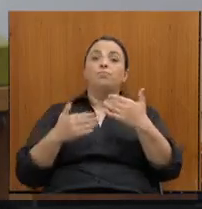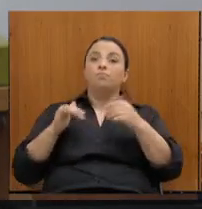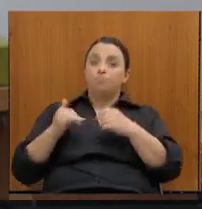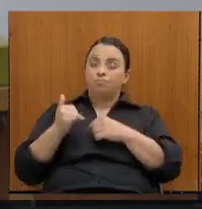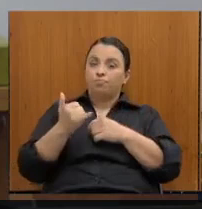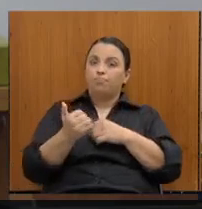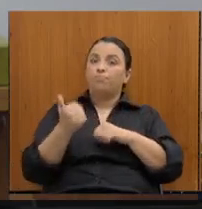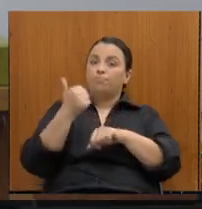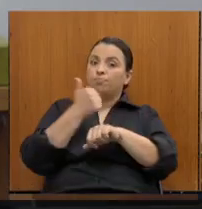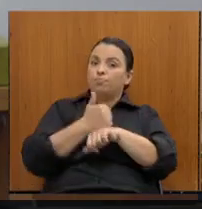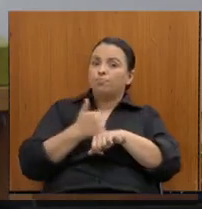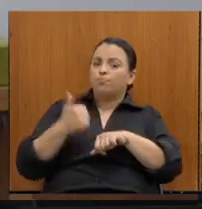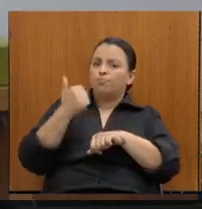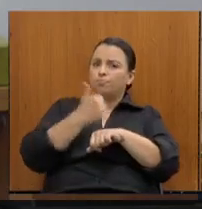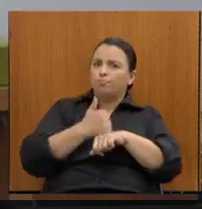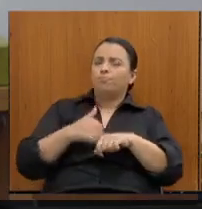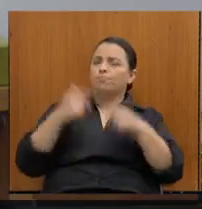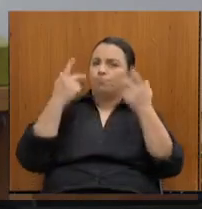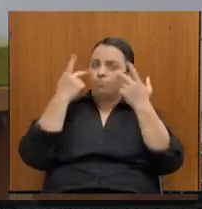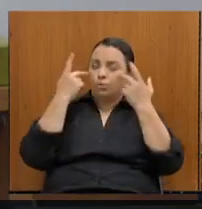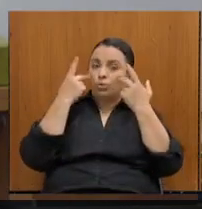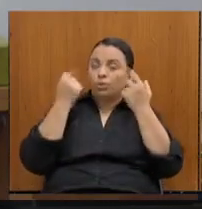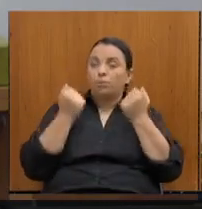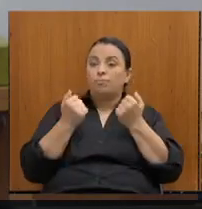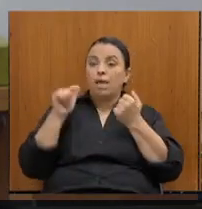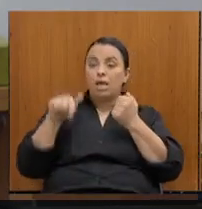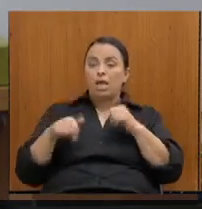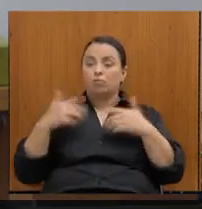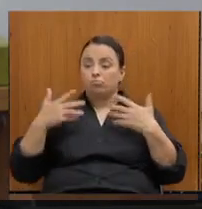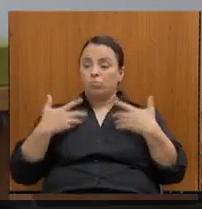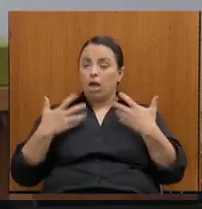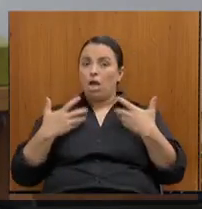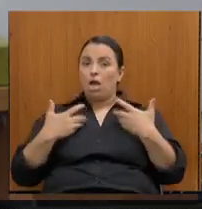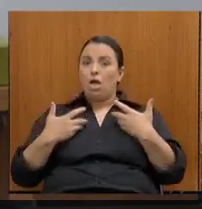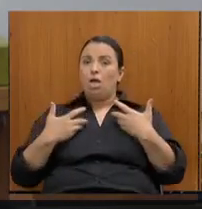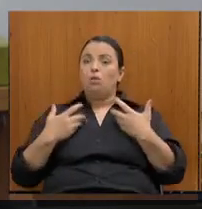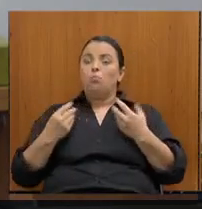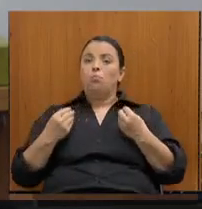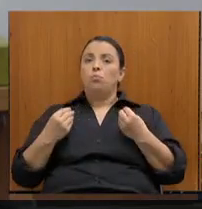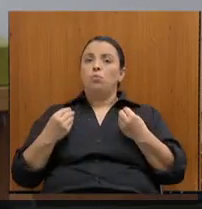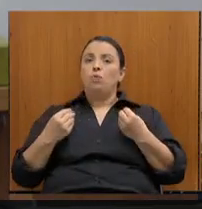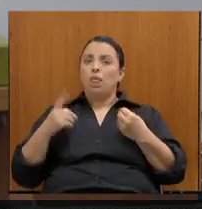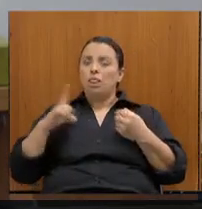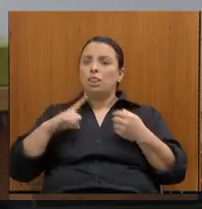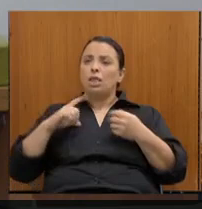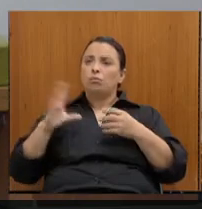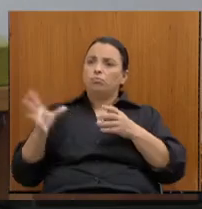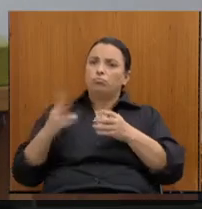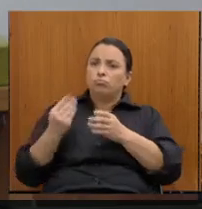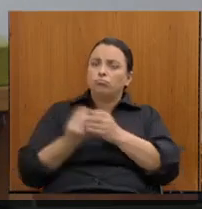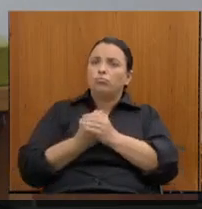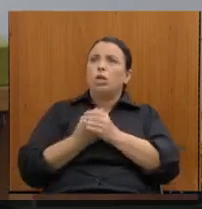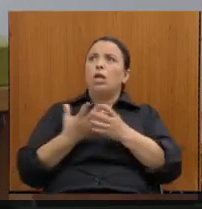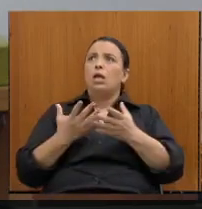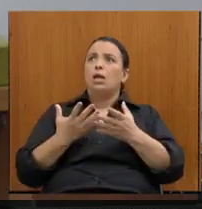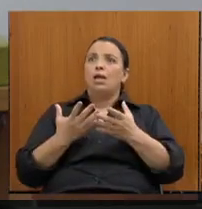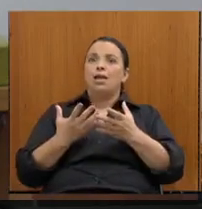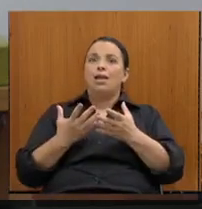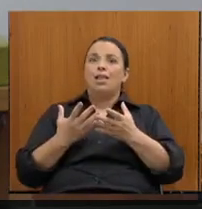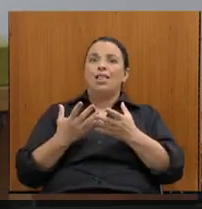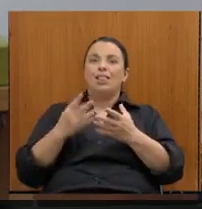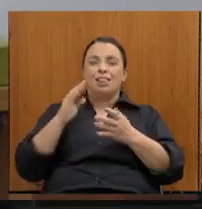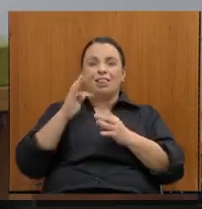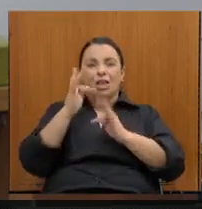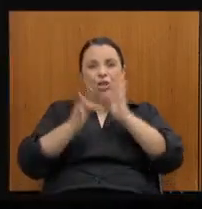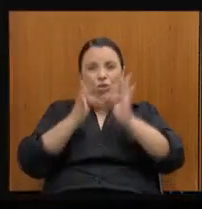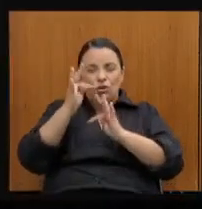este entusiasmo traz junto tecnologia digital traz um soluções tecnológicas e por outro lado